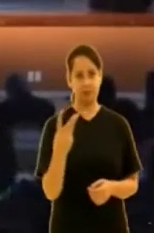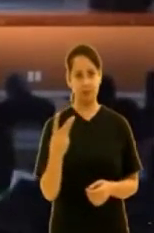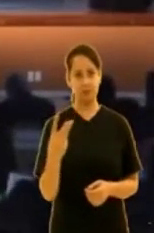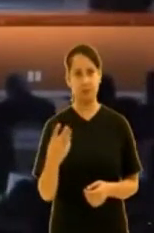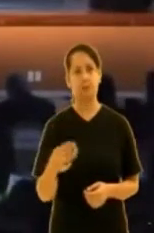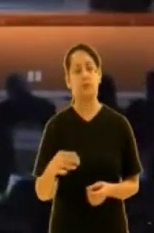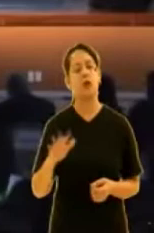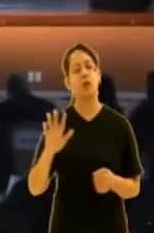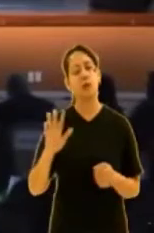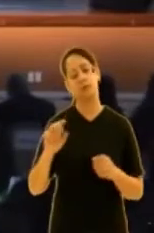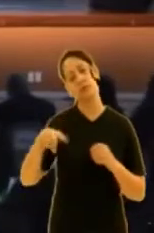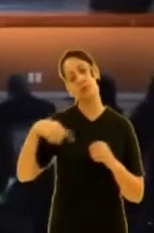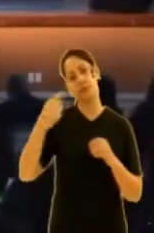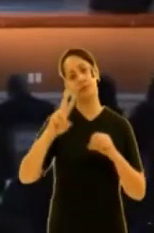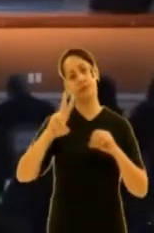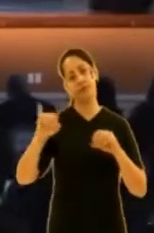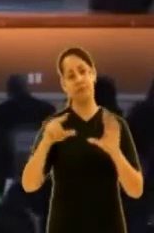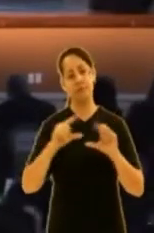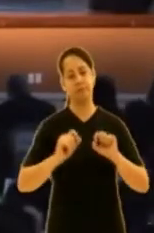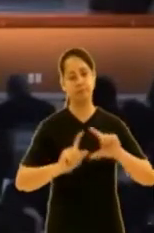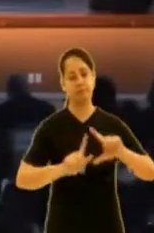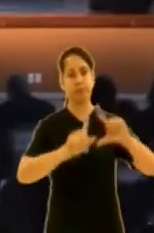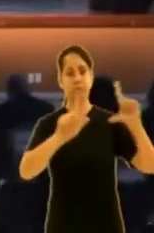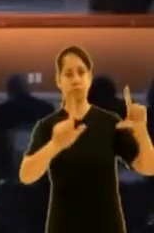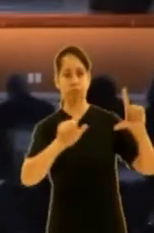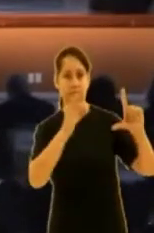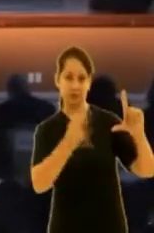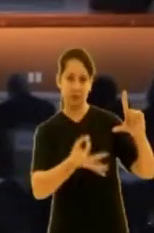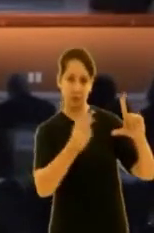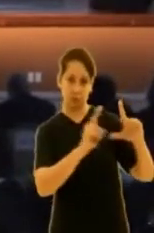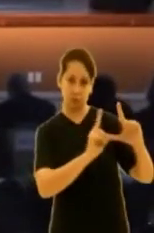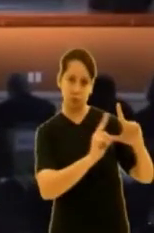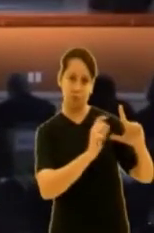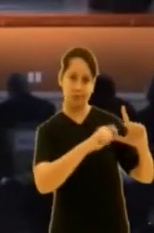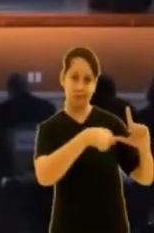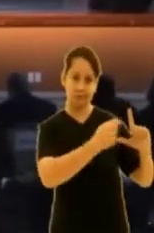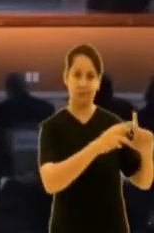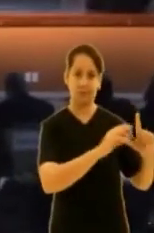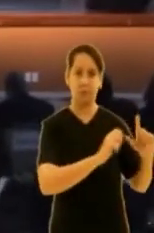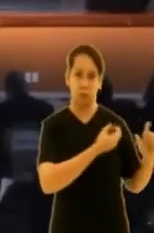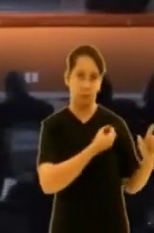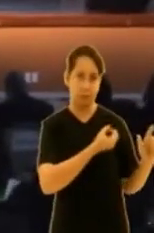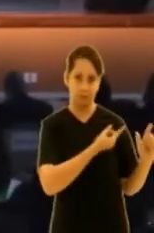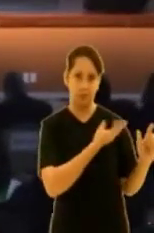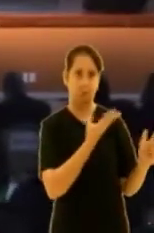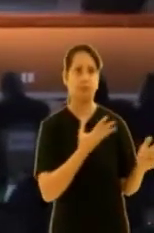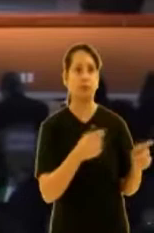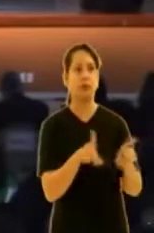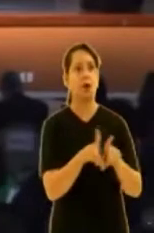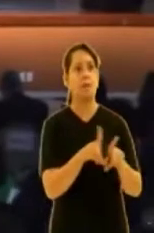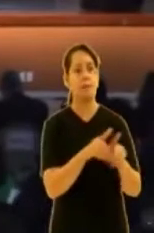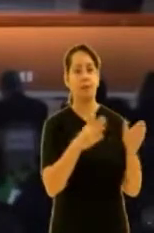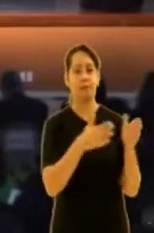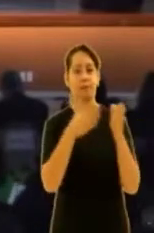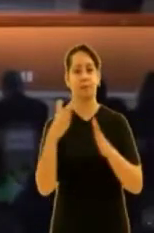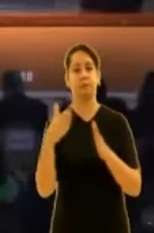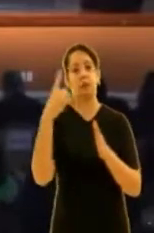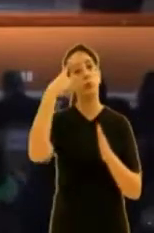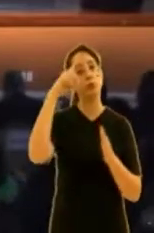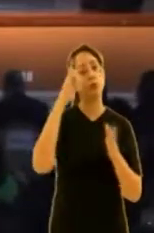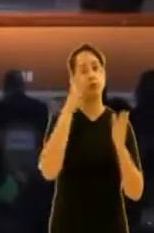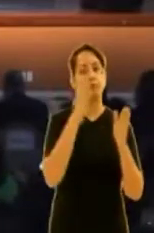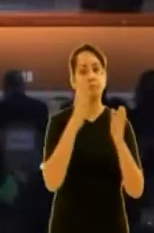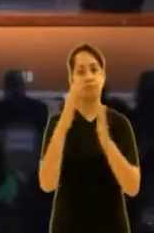estarão identificados, então vai ser muito fácil localizar. Ali tem a programação e os dias da oficina.